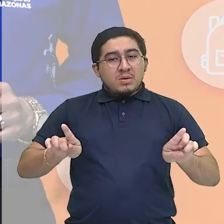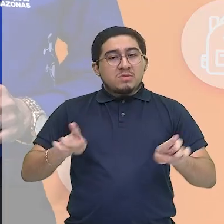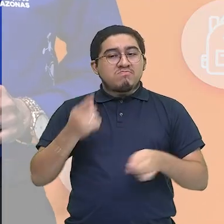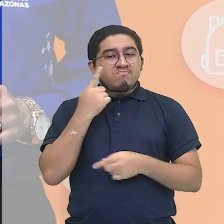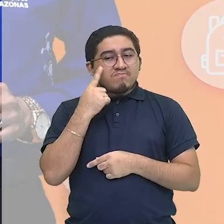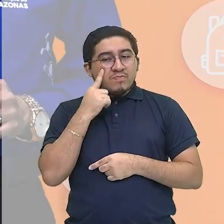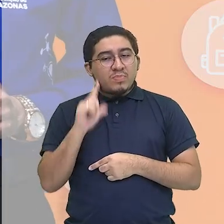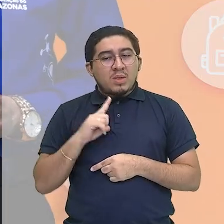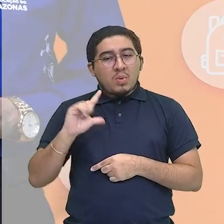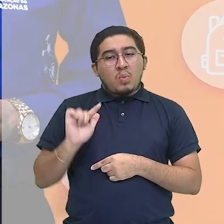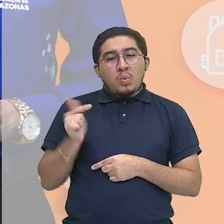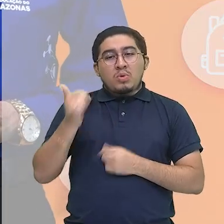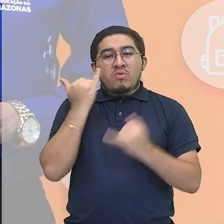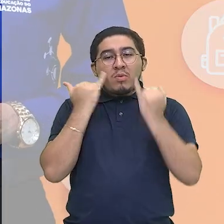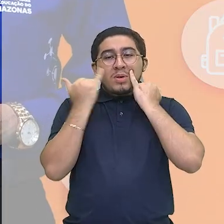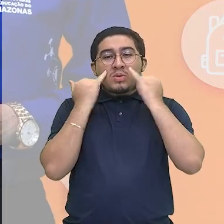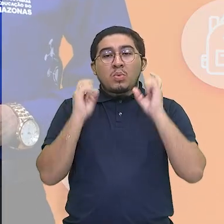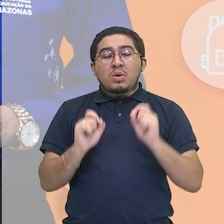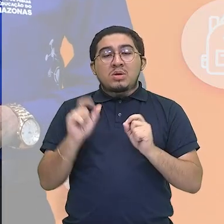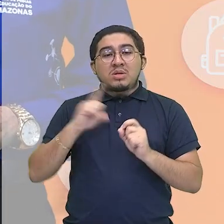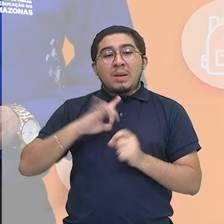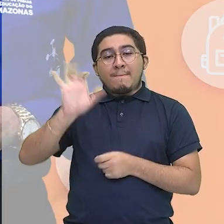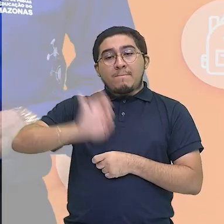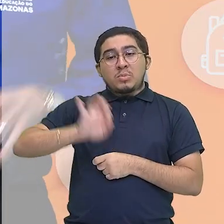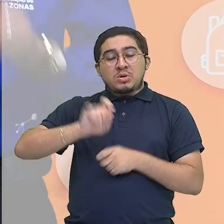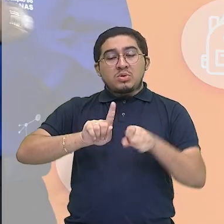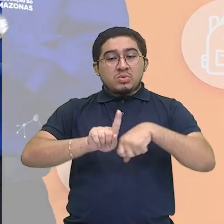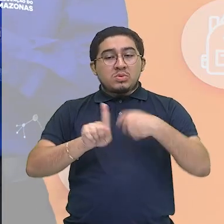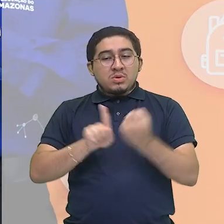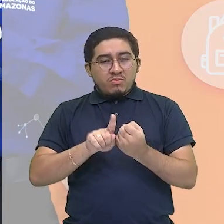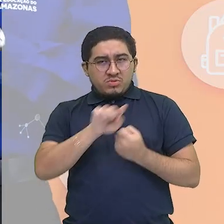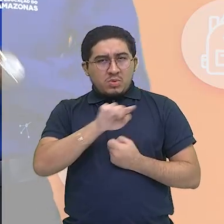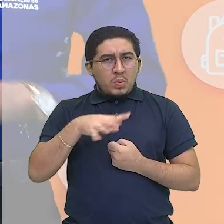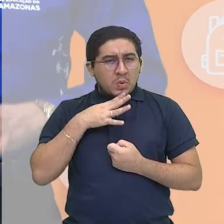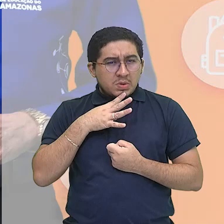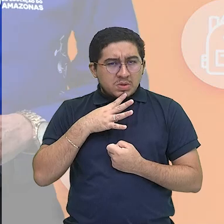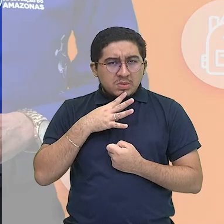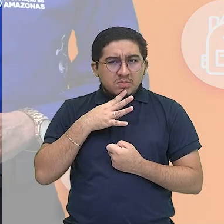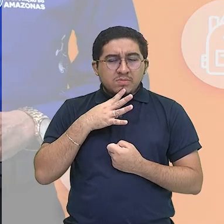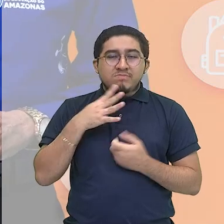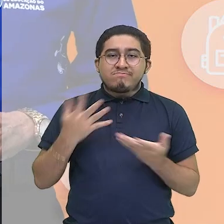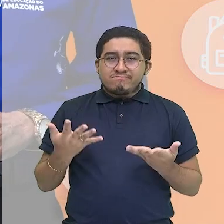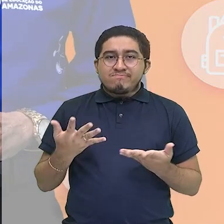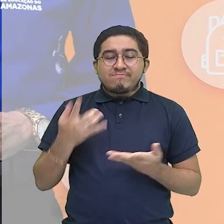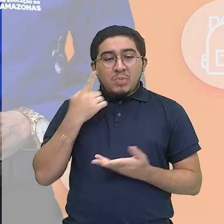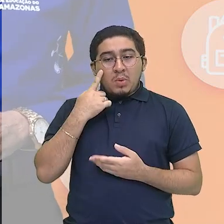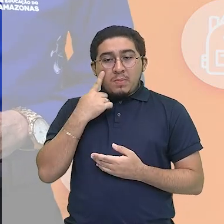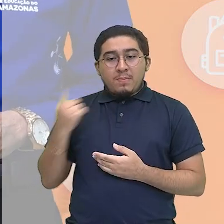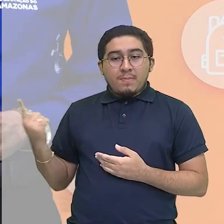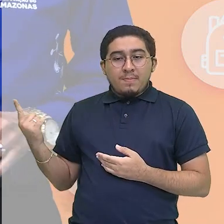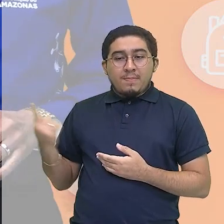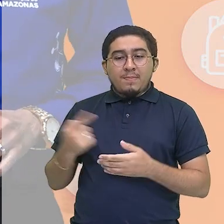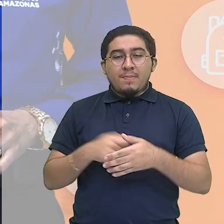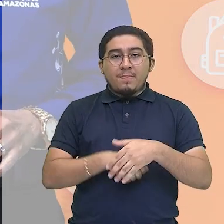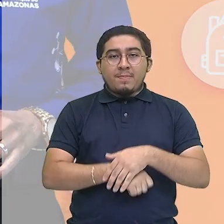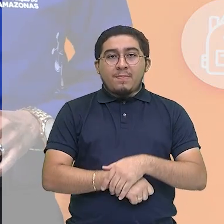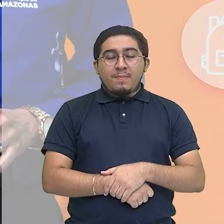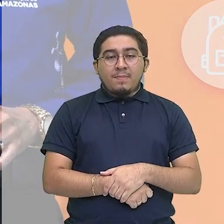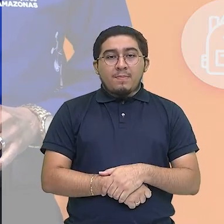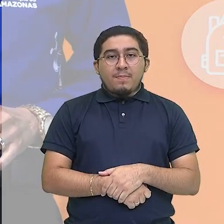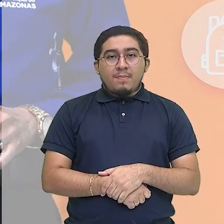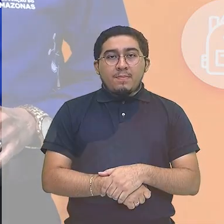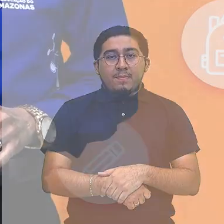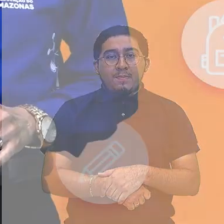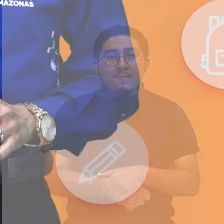também tem outro ponto que são os índices sociais. Já ouviram falar? Índices sociais são